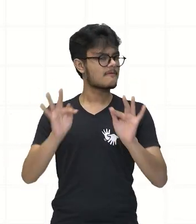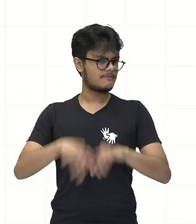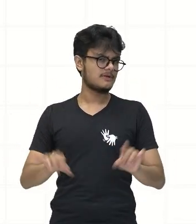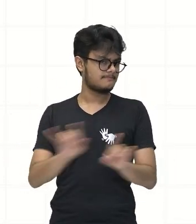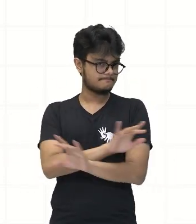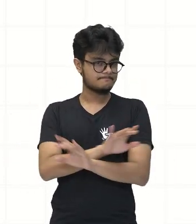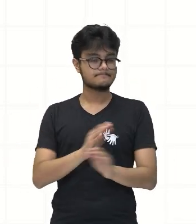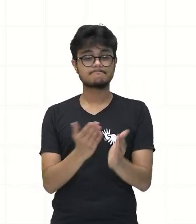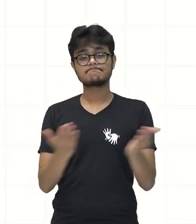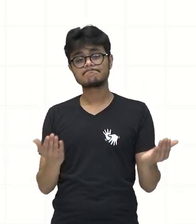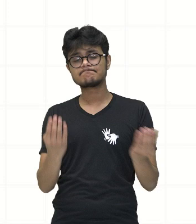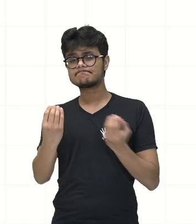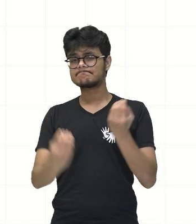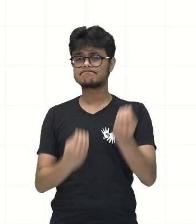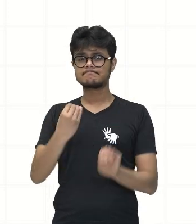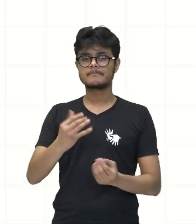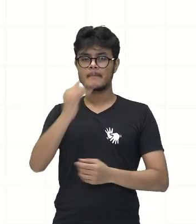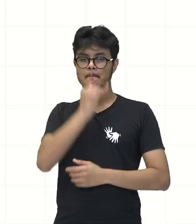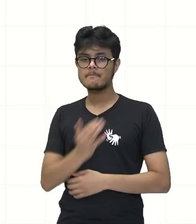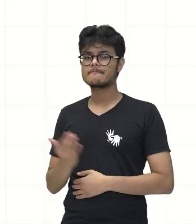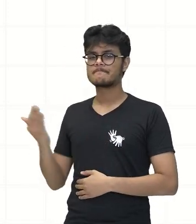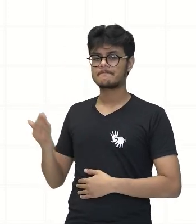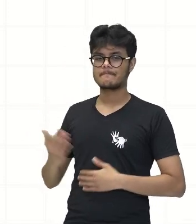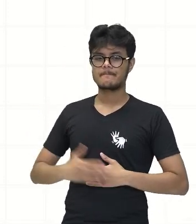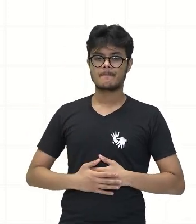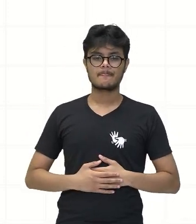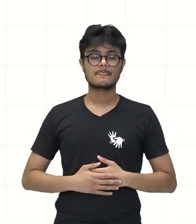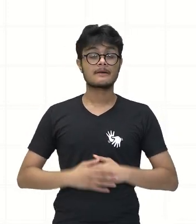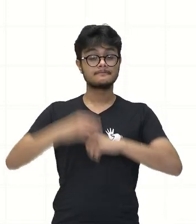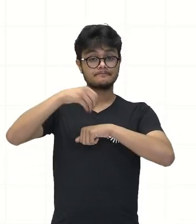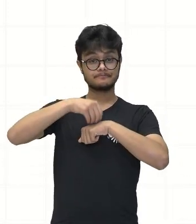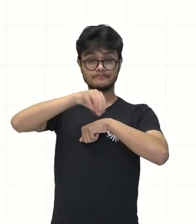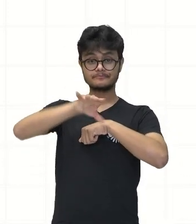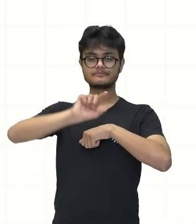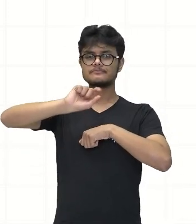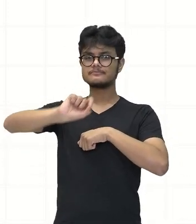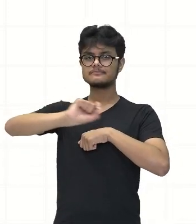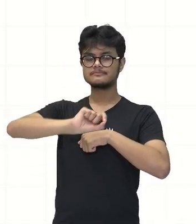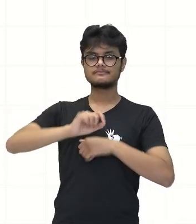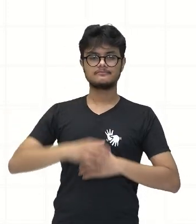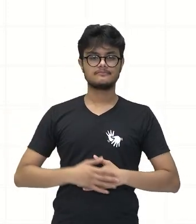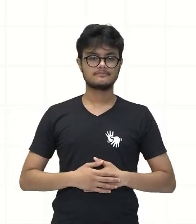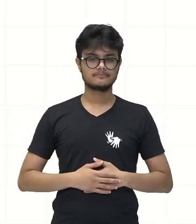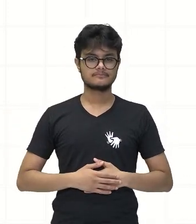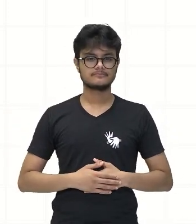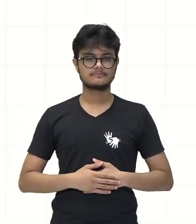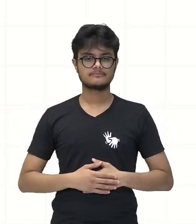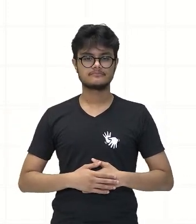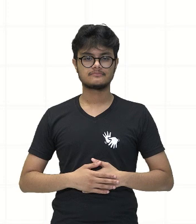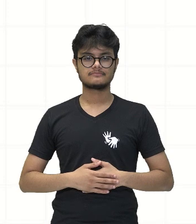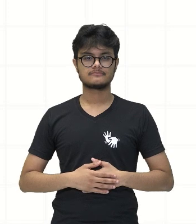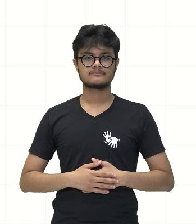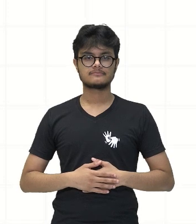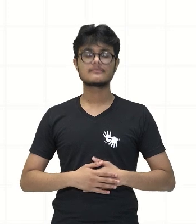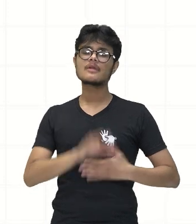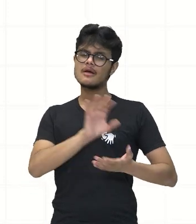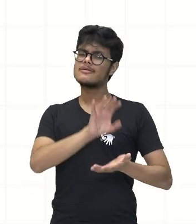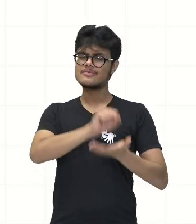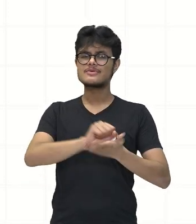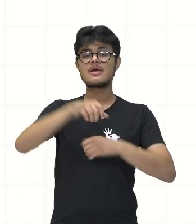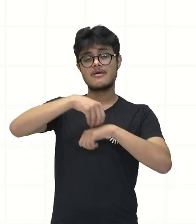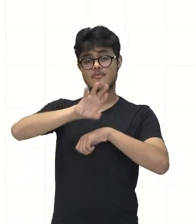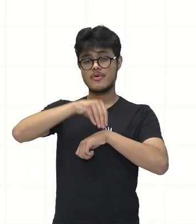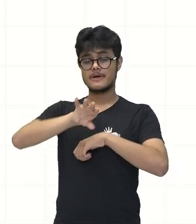aí, o que acontece, professor? A dica que eu vou dar para vocês, né? Quem gosta aí de anotar a dica,